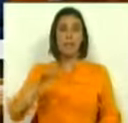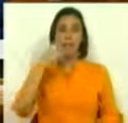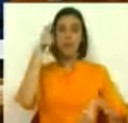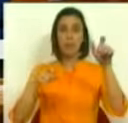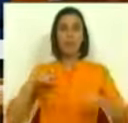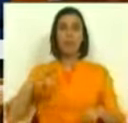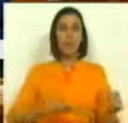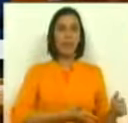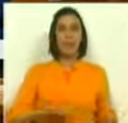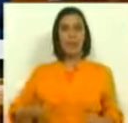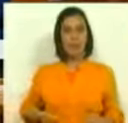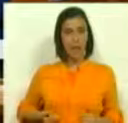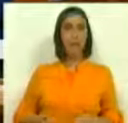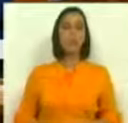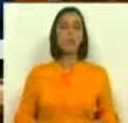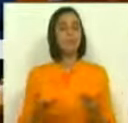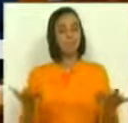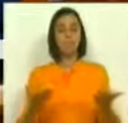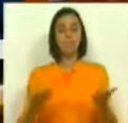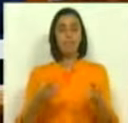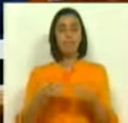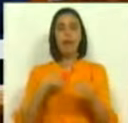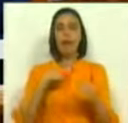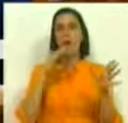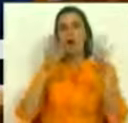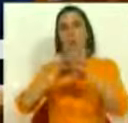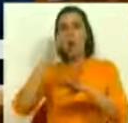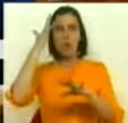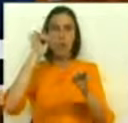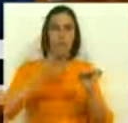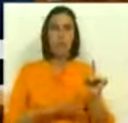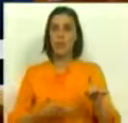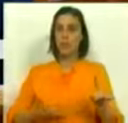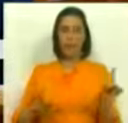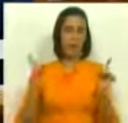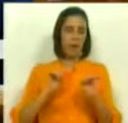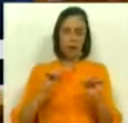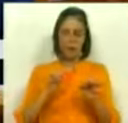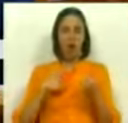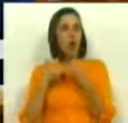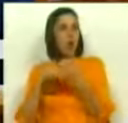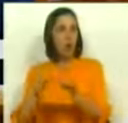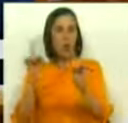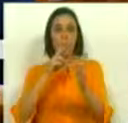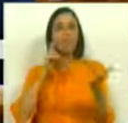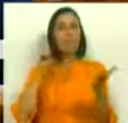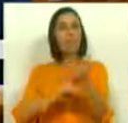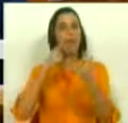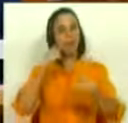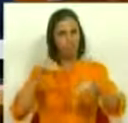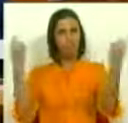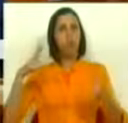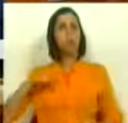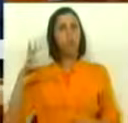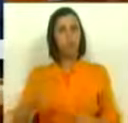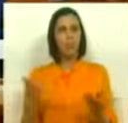819.300 portugueses desempregados. Não dissimulamos os números do desemprego. Não escondemos a verdade aos